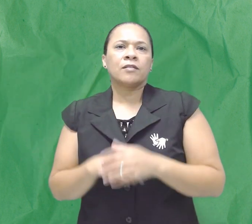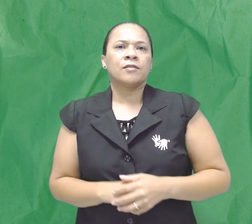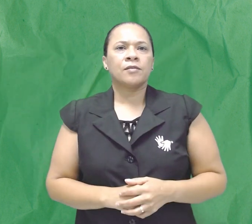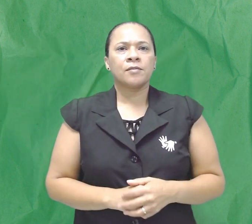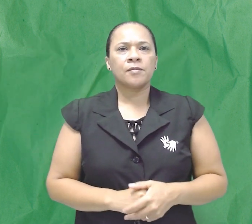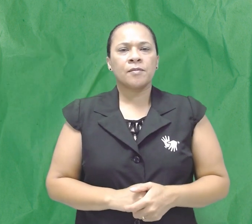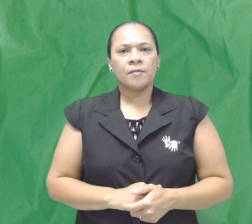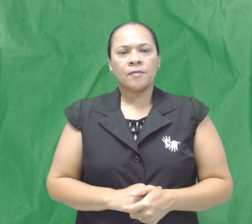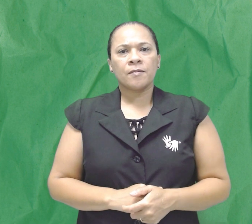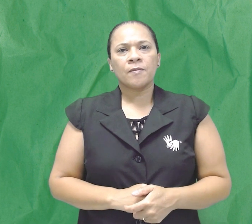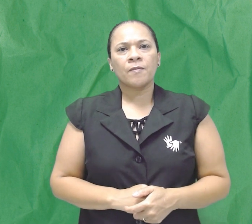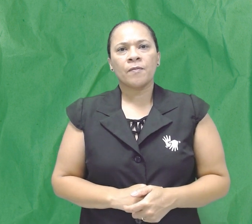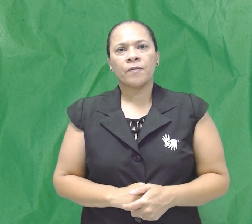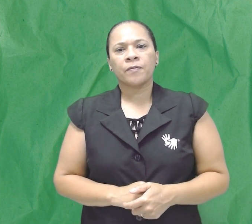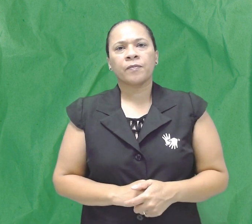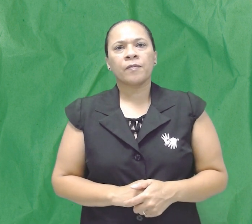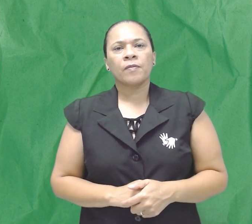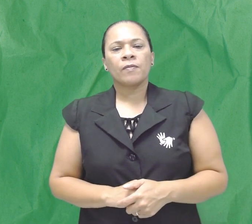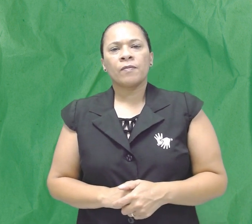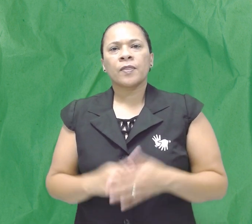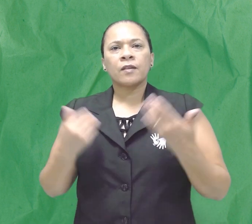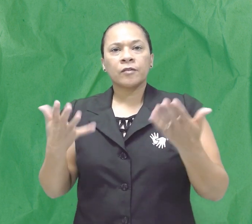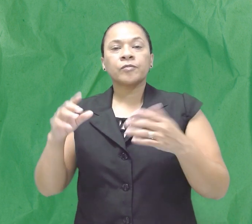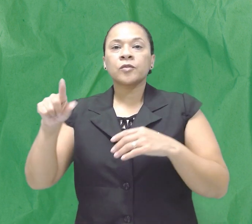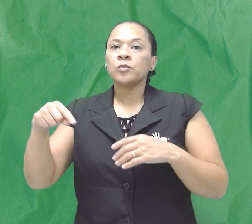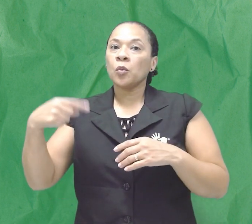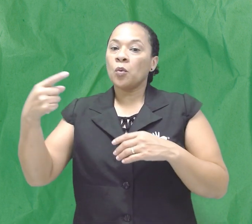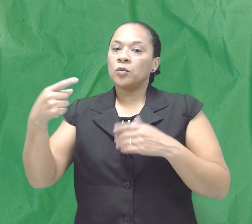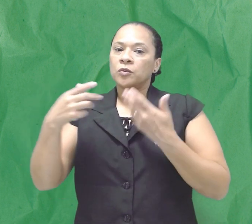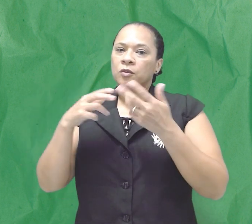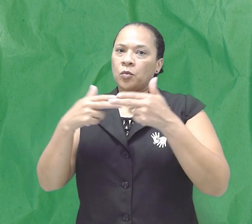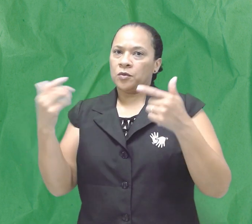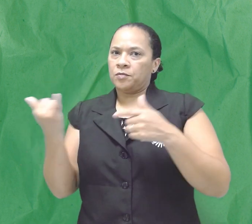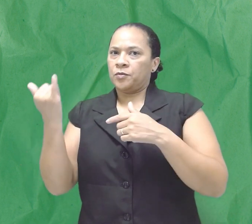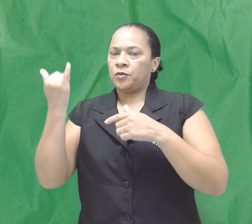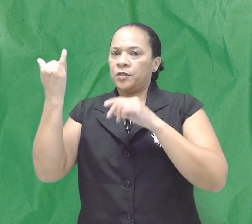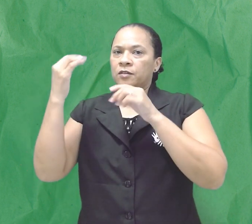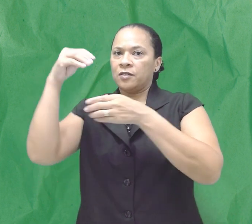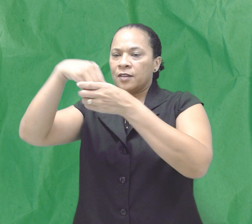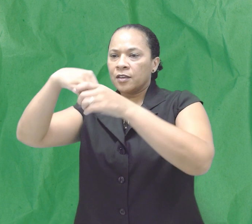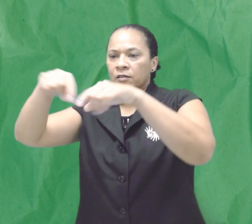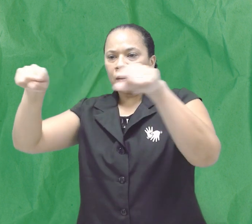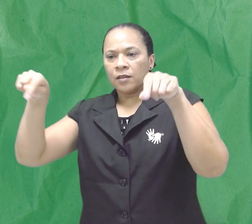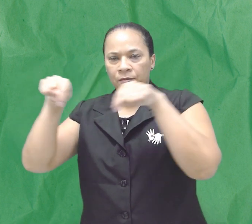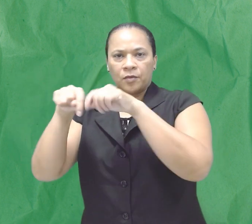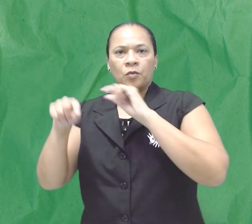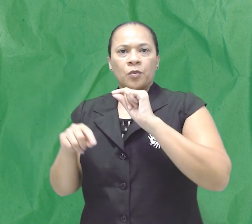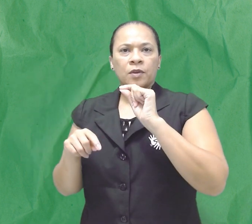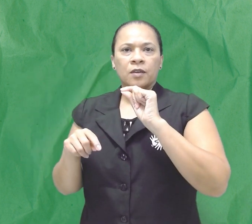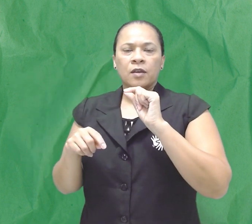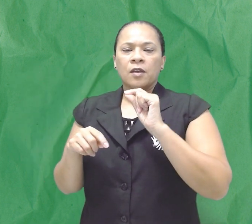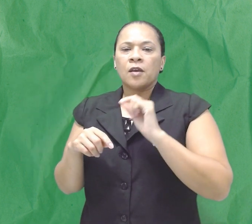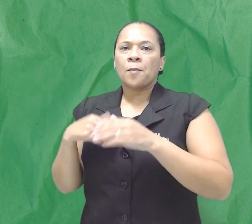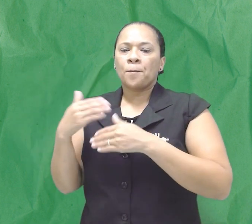química. Bom, um outro procedimento muito comum nos laboratórios é o processo de